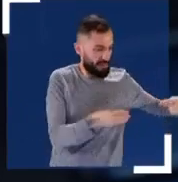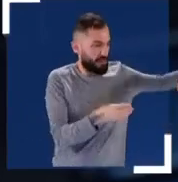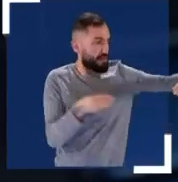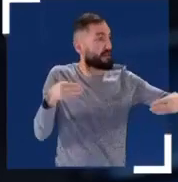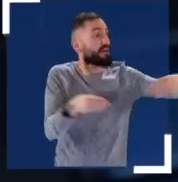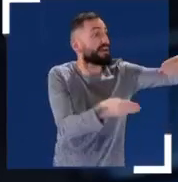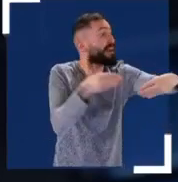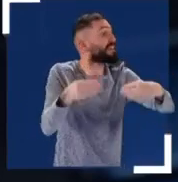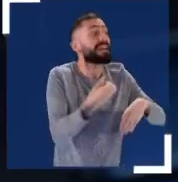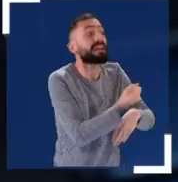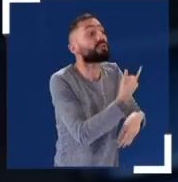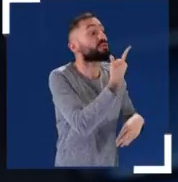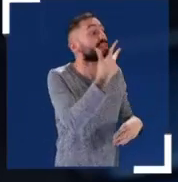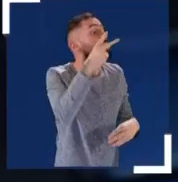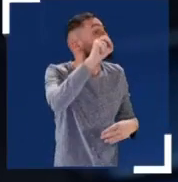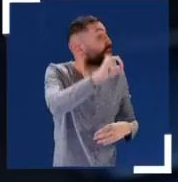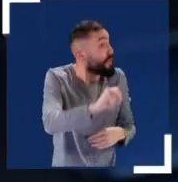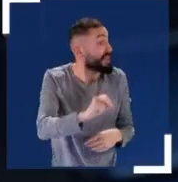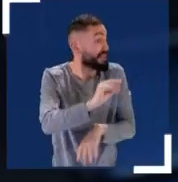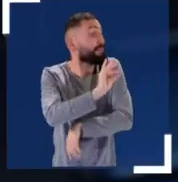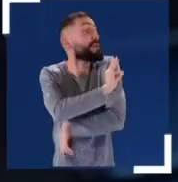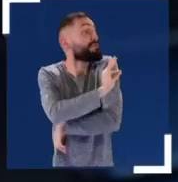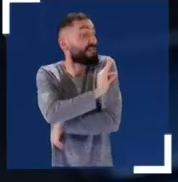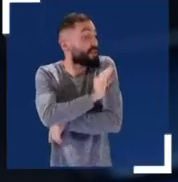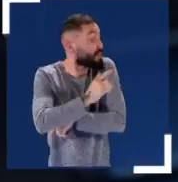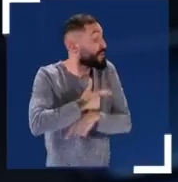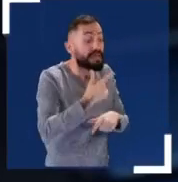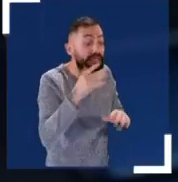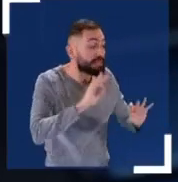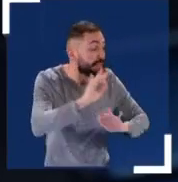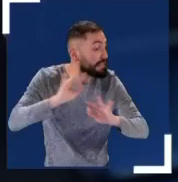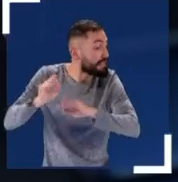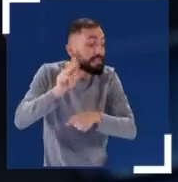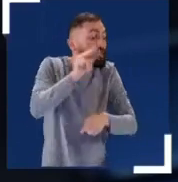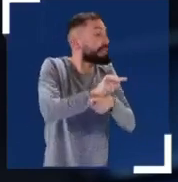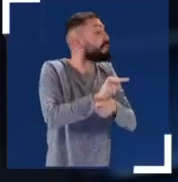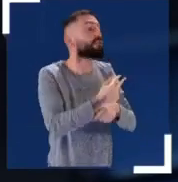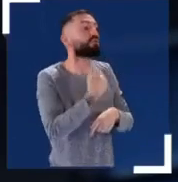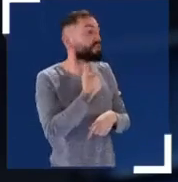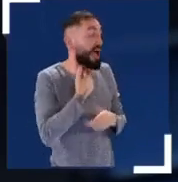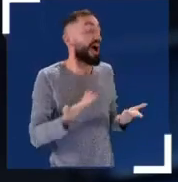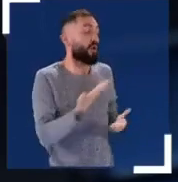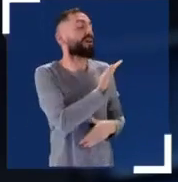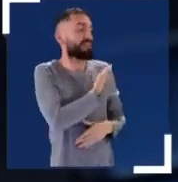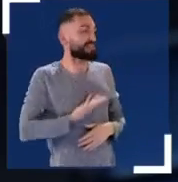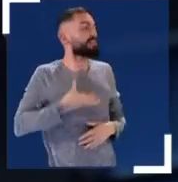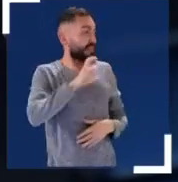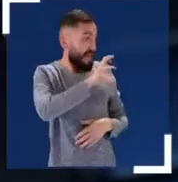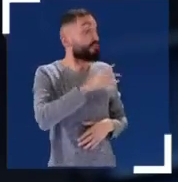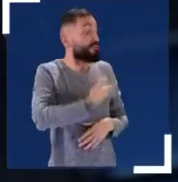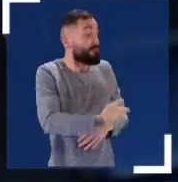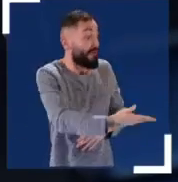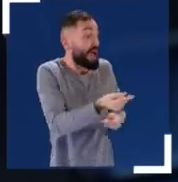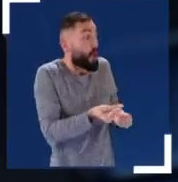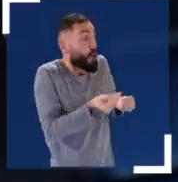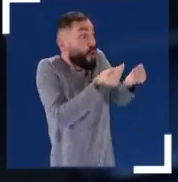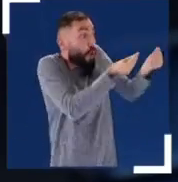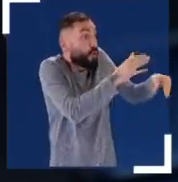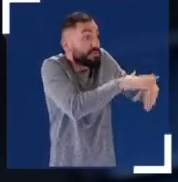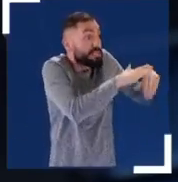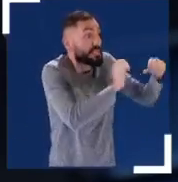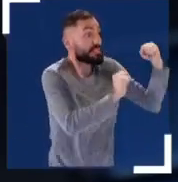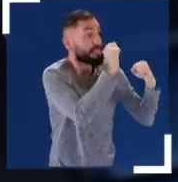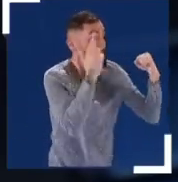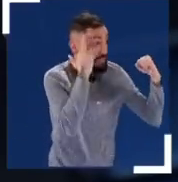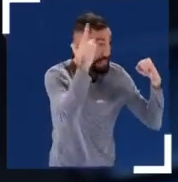não têm condição de tocar essas vicinais. E quando fizer as novas concessões agora, o concessionário se responsabilizará também por um pedaço